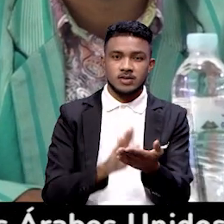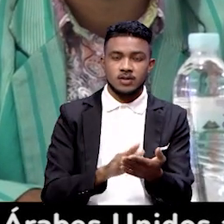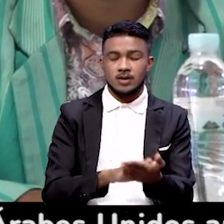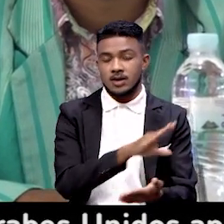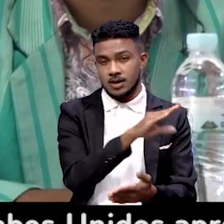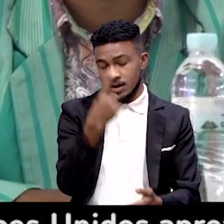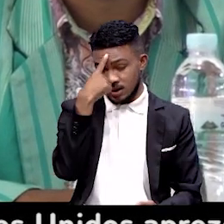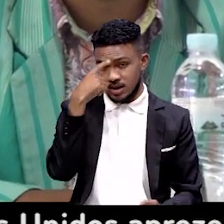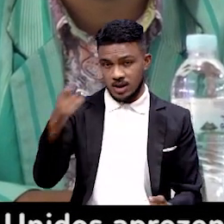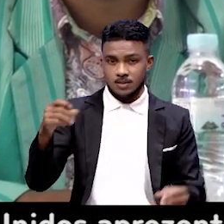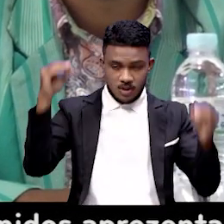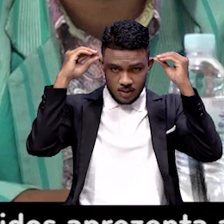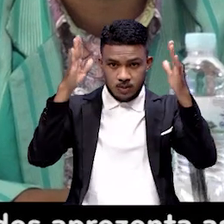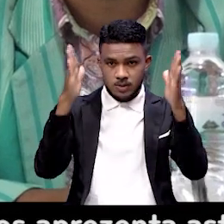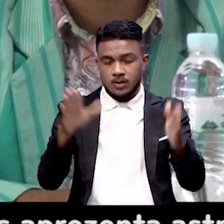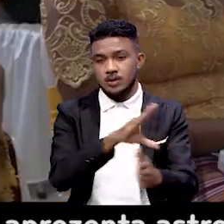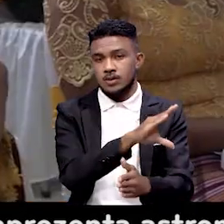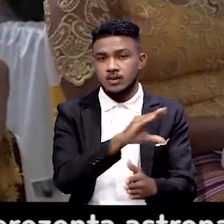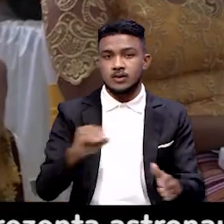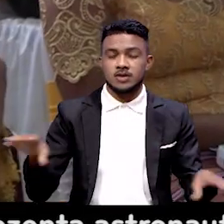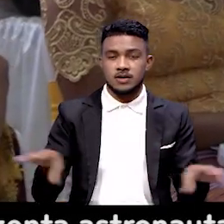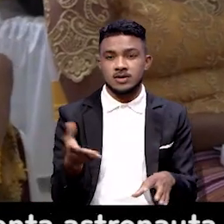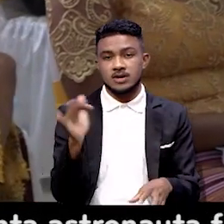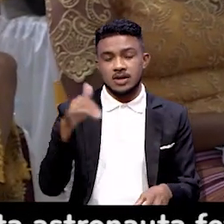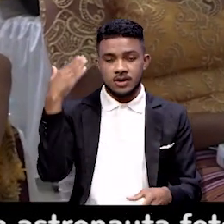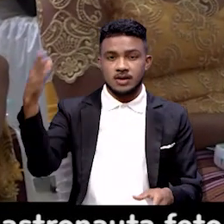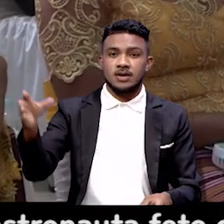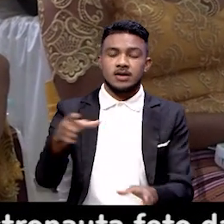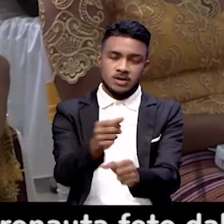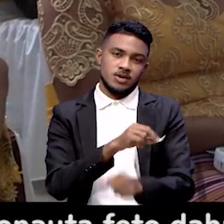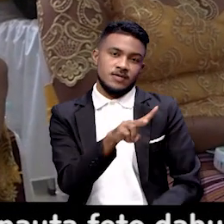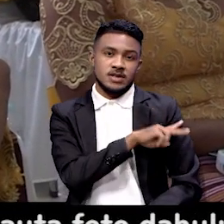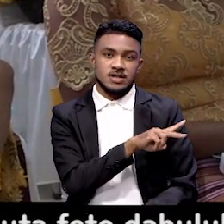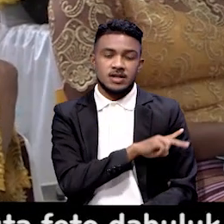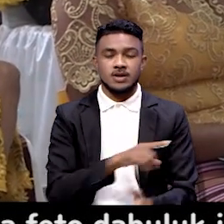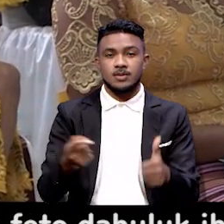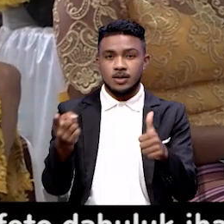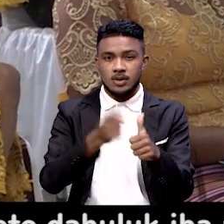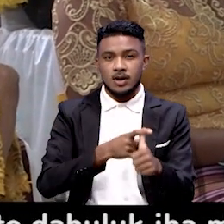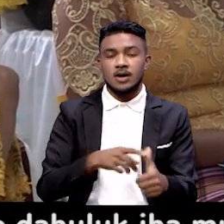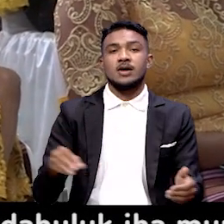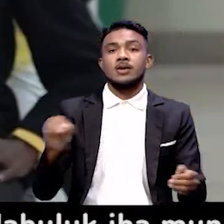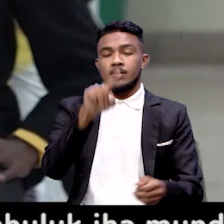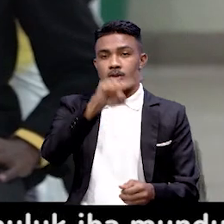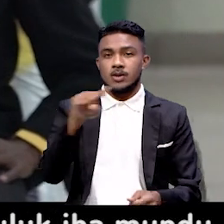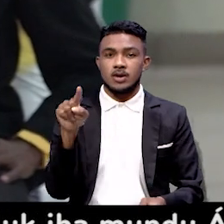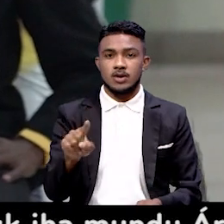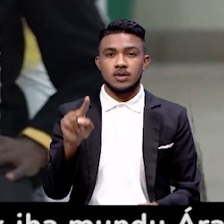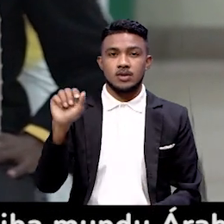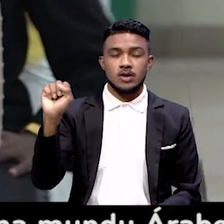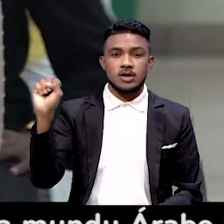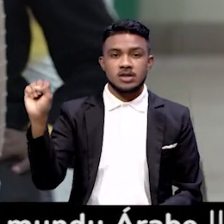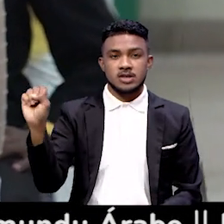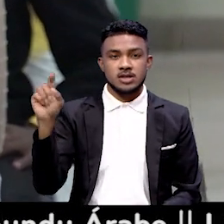da administração Ayubi Nian, simona vacina, primeira dose, atinge 1% se anulo recém lima, no siranebe